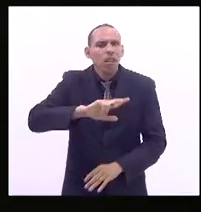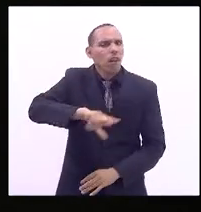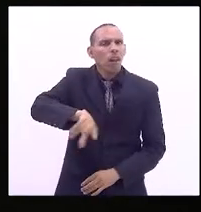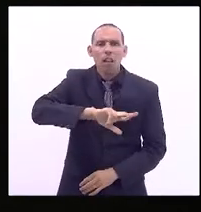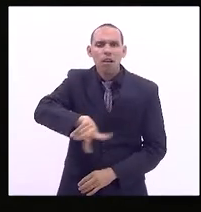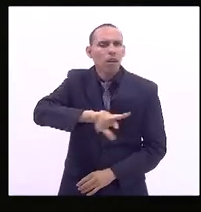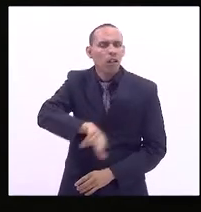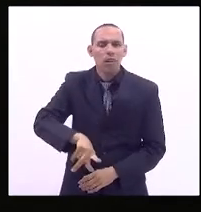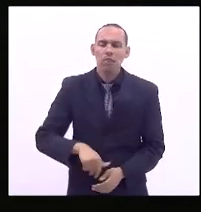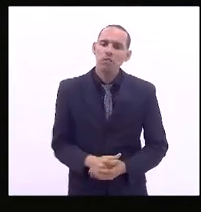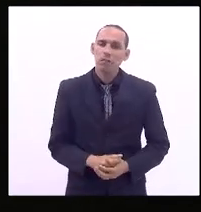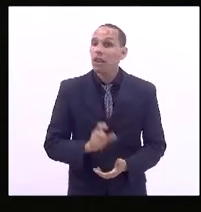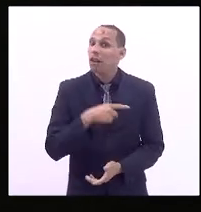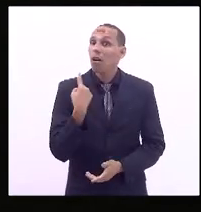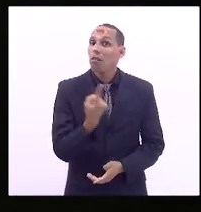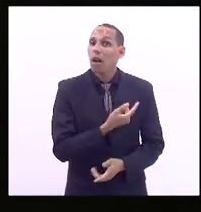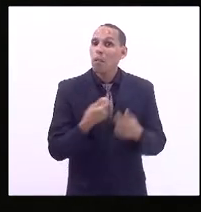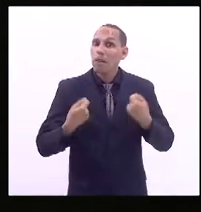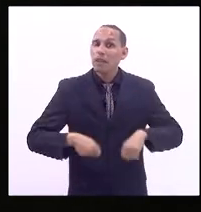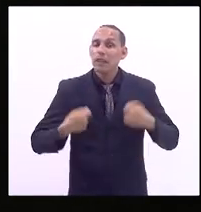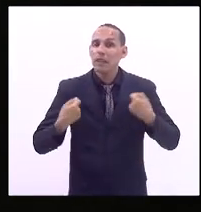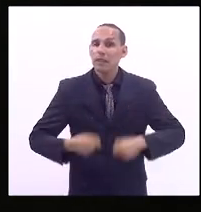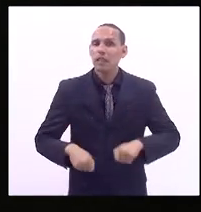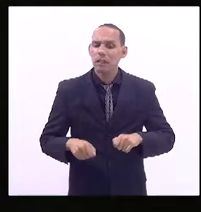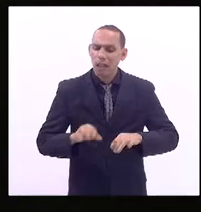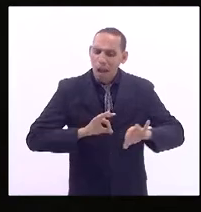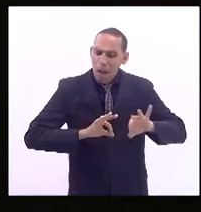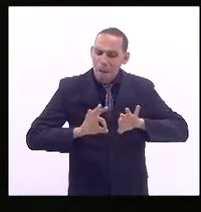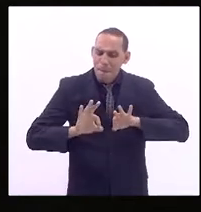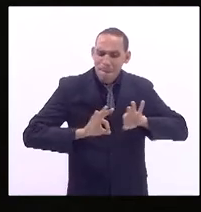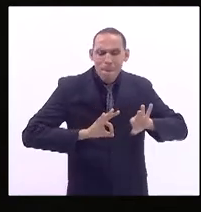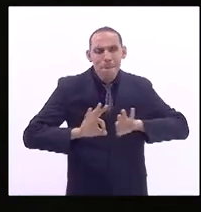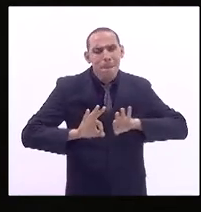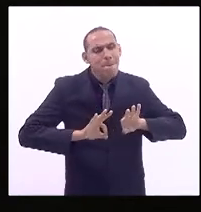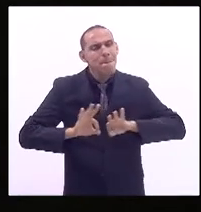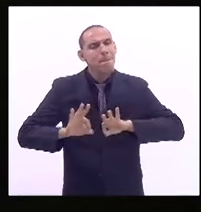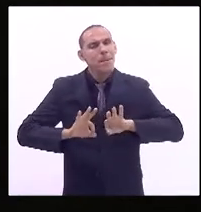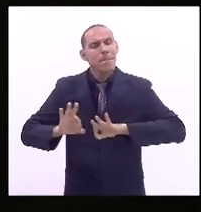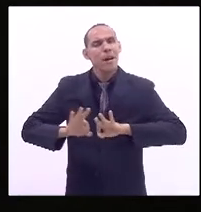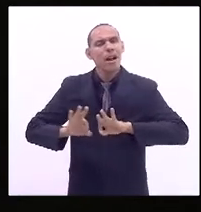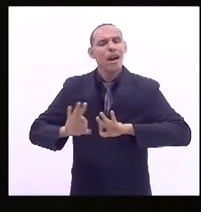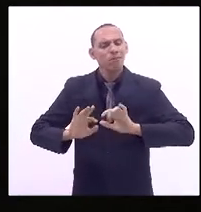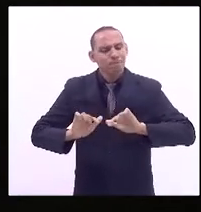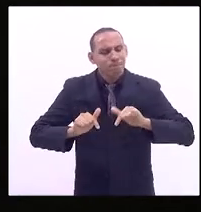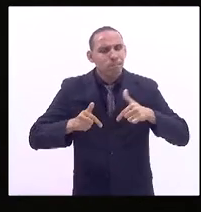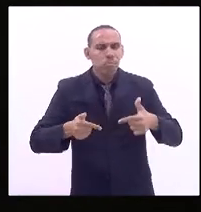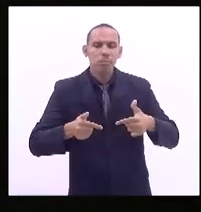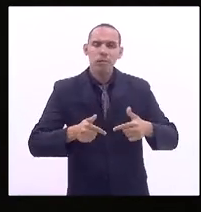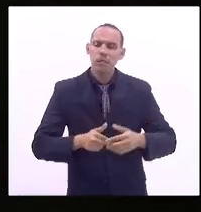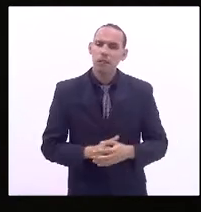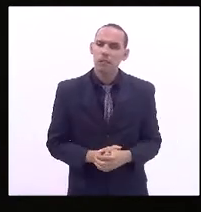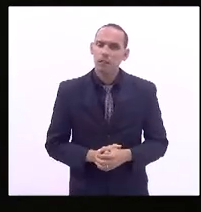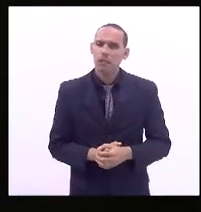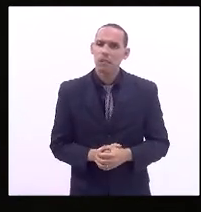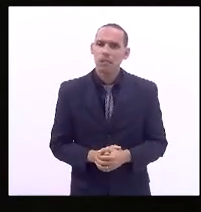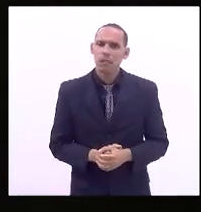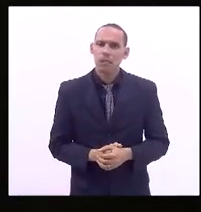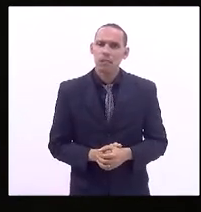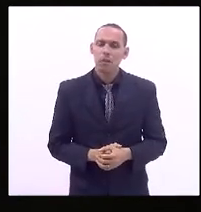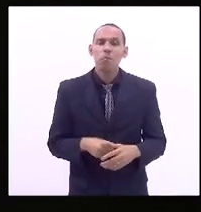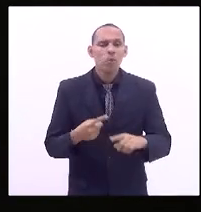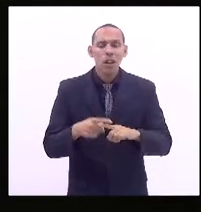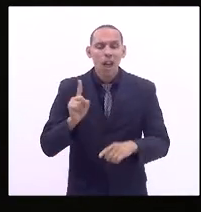isso a gente tem que ter muito controle muito zelo da